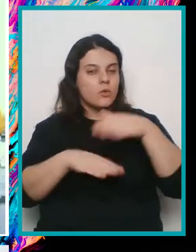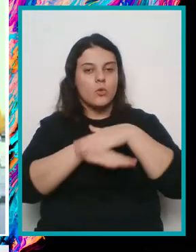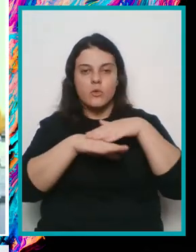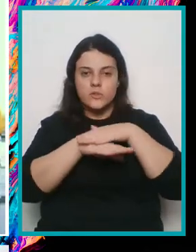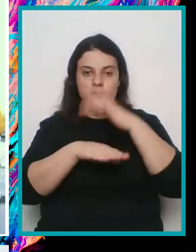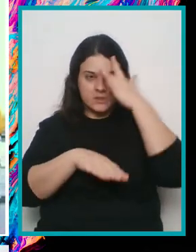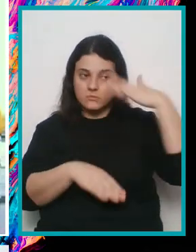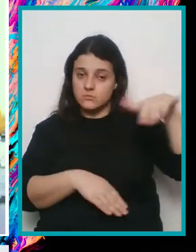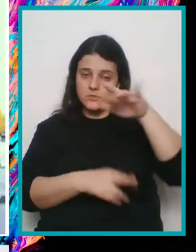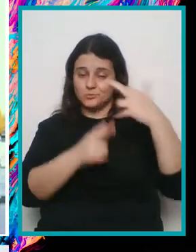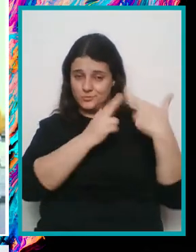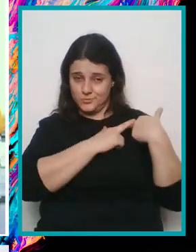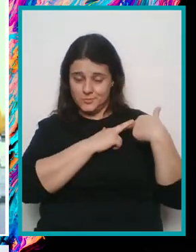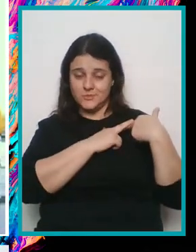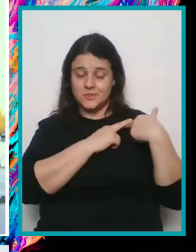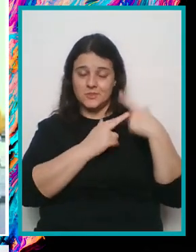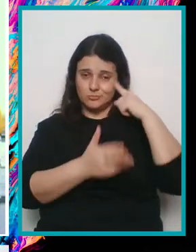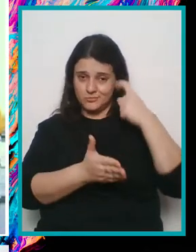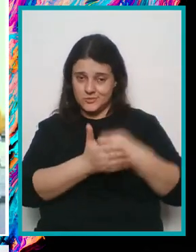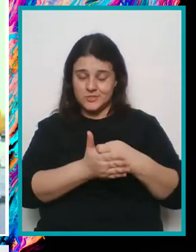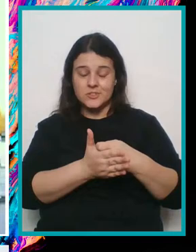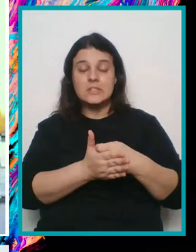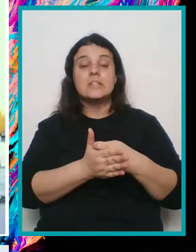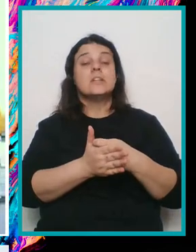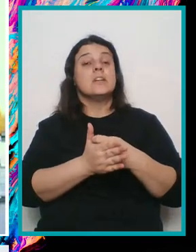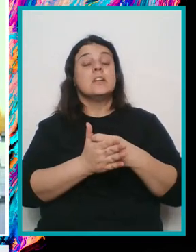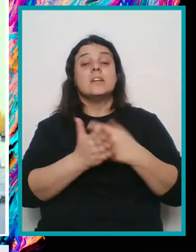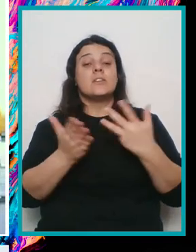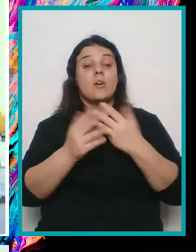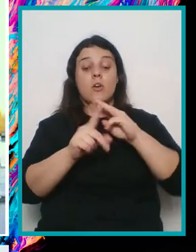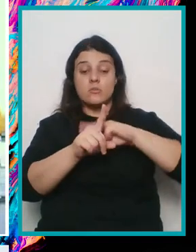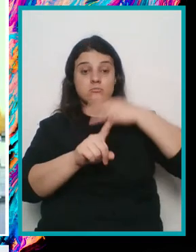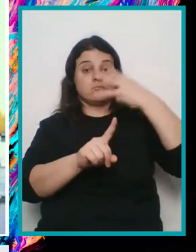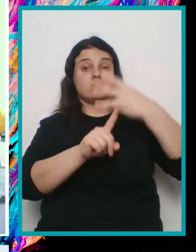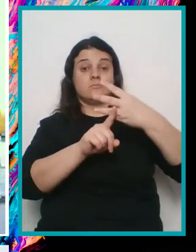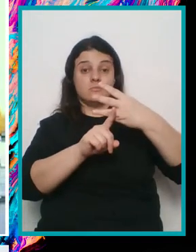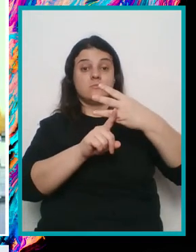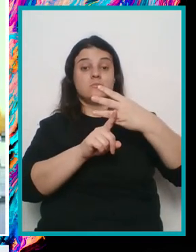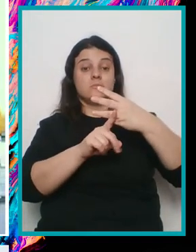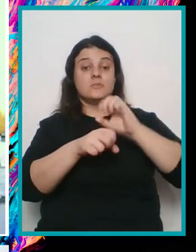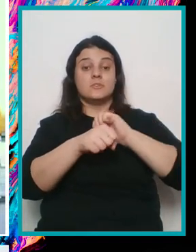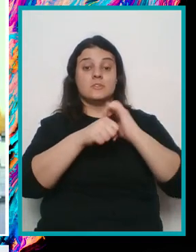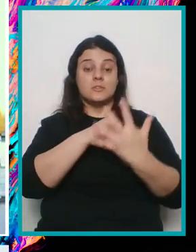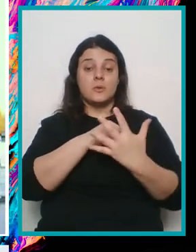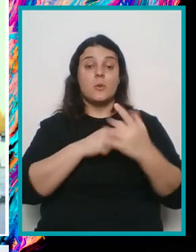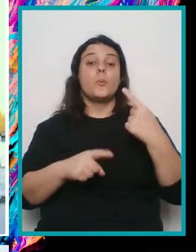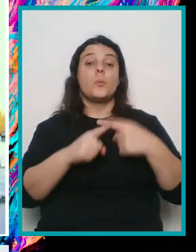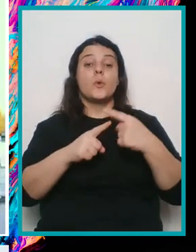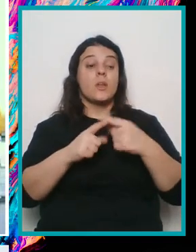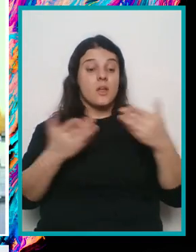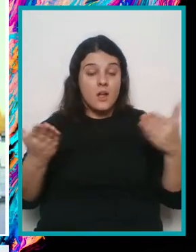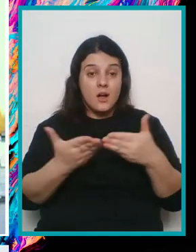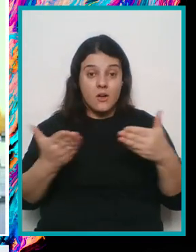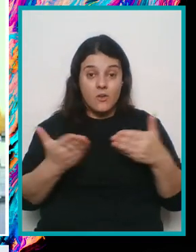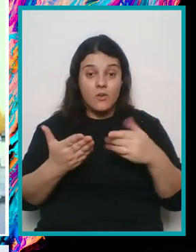de webinários, de formações, a gente está trazendo para perto da gente